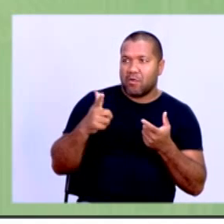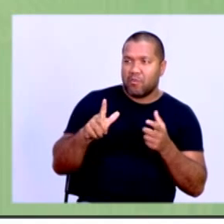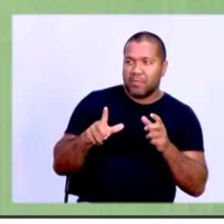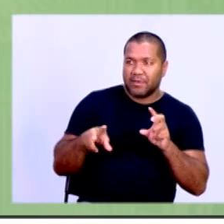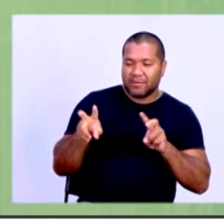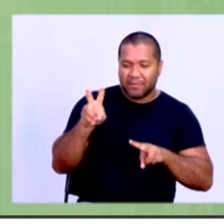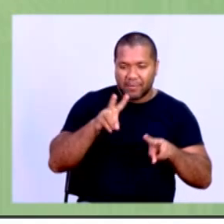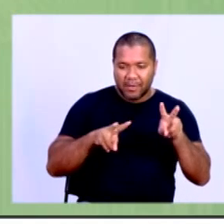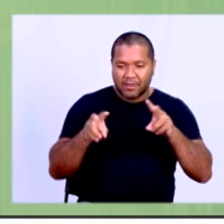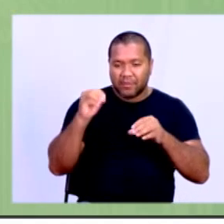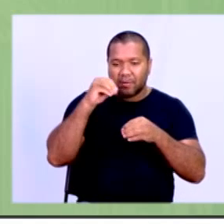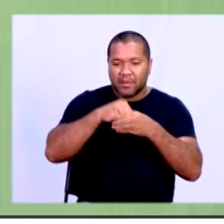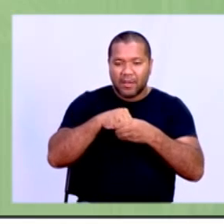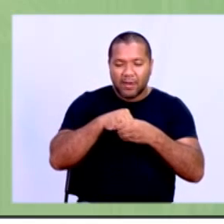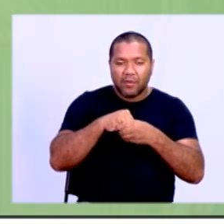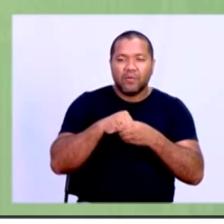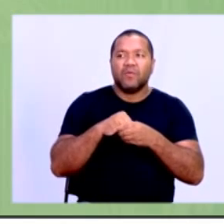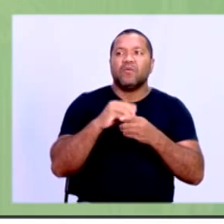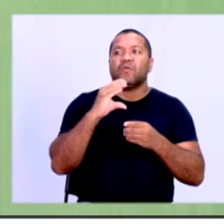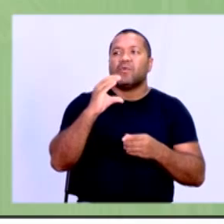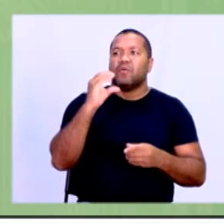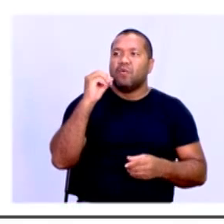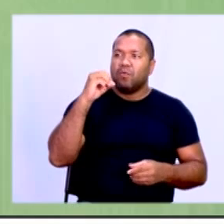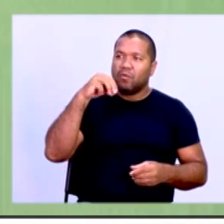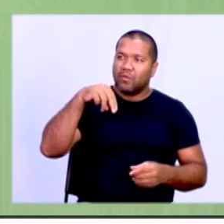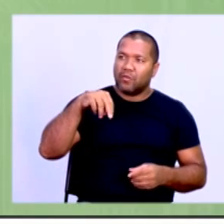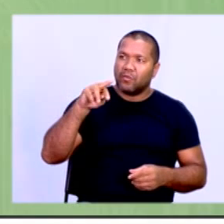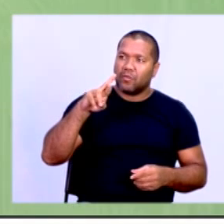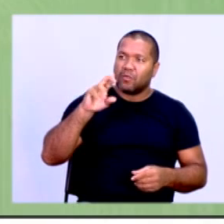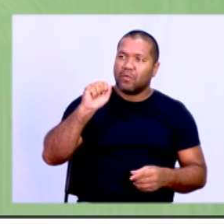verificações dentro do controlador.